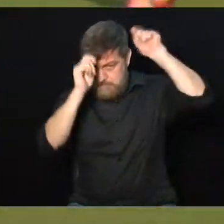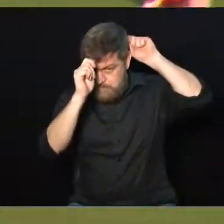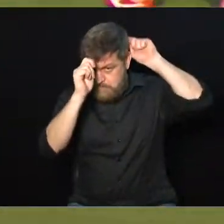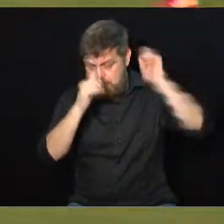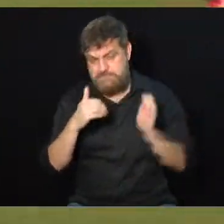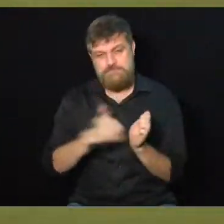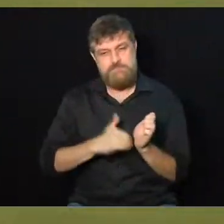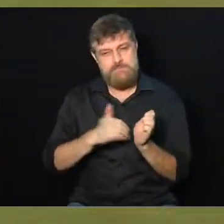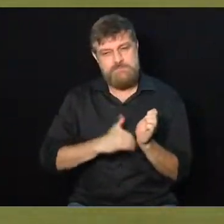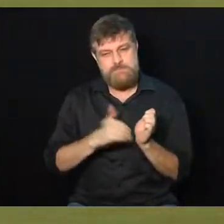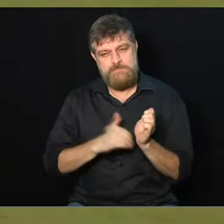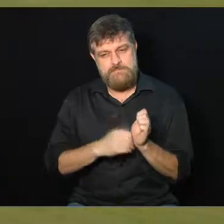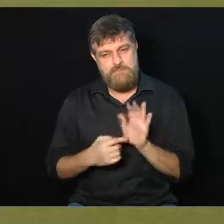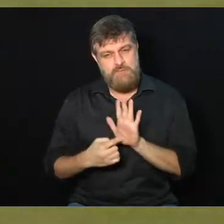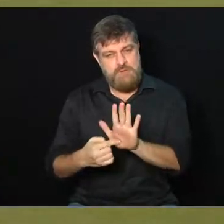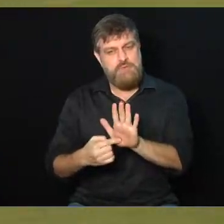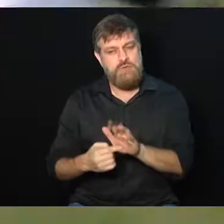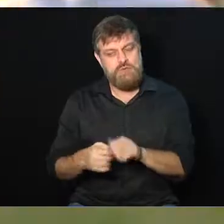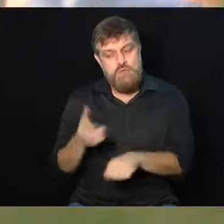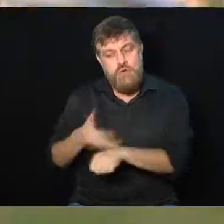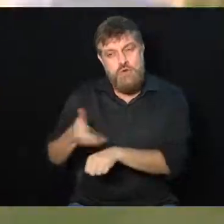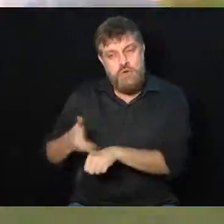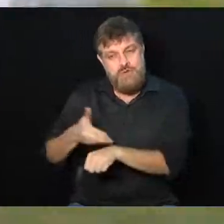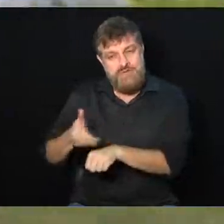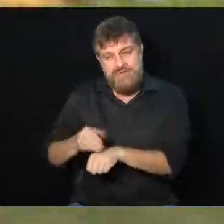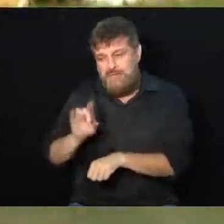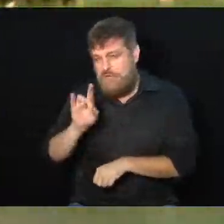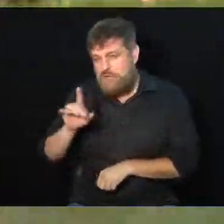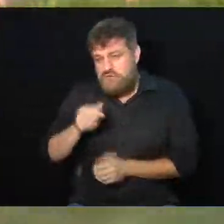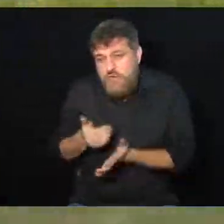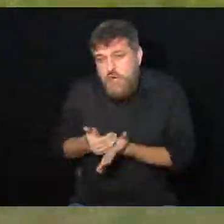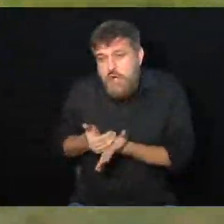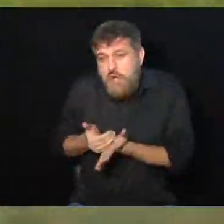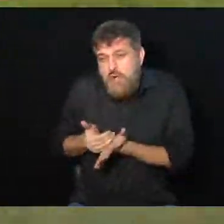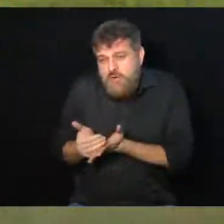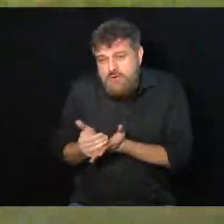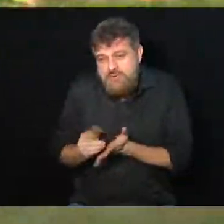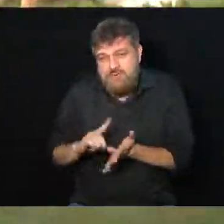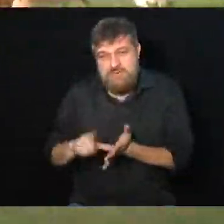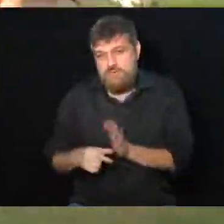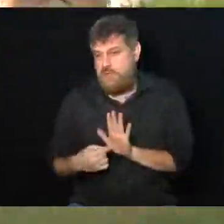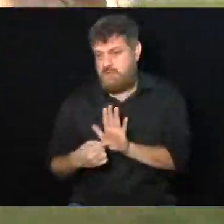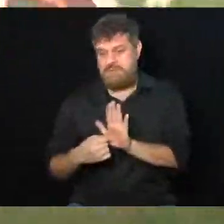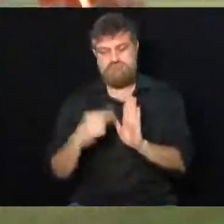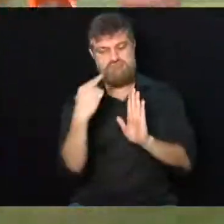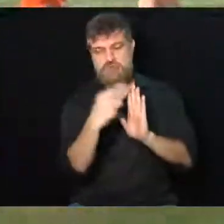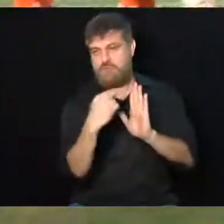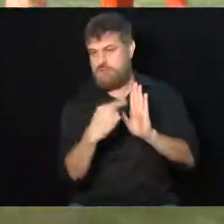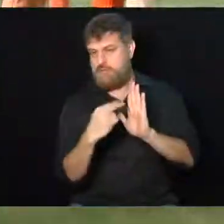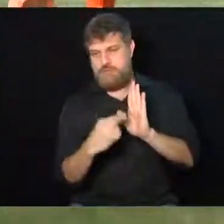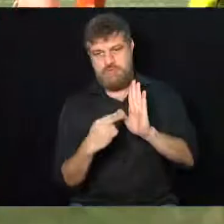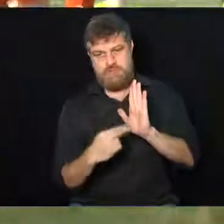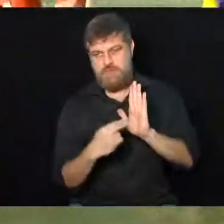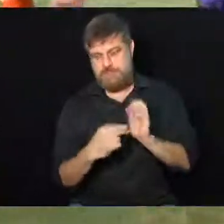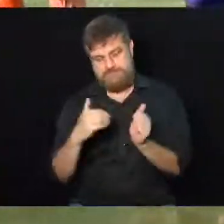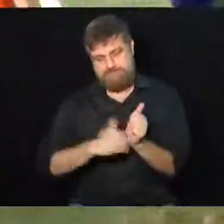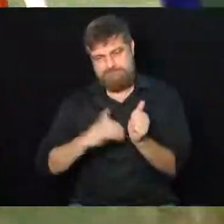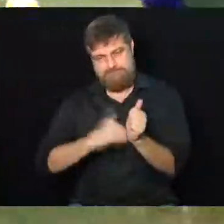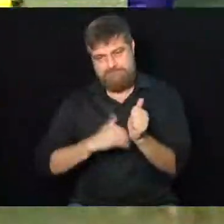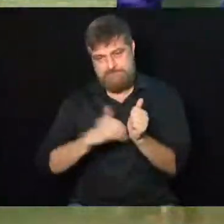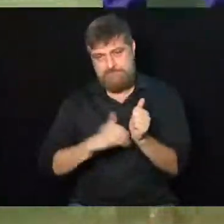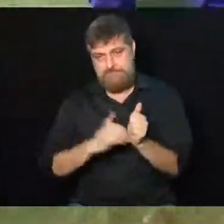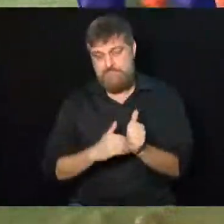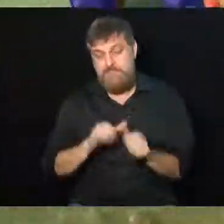mistério. Liberou imagens do treinamento apenas no início e não revelou a formação titular. Mas a